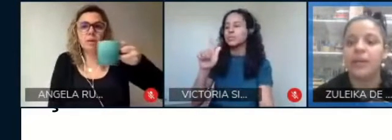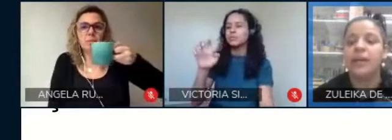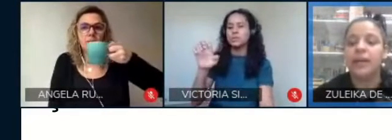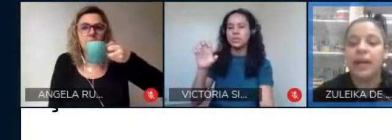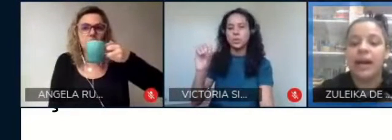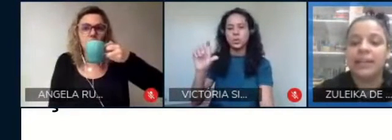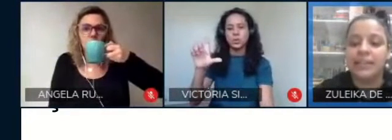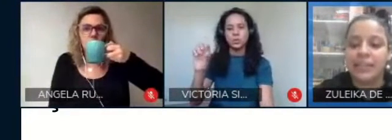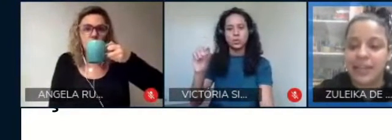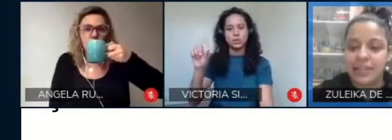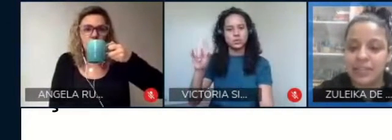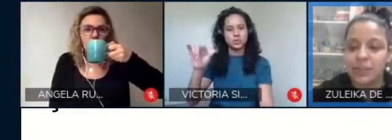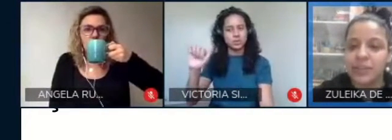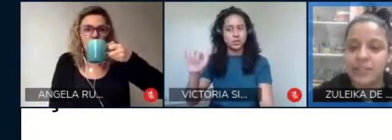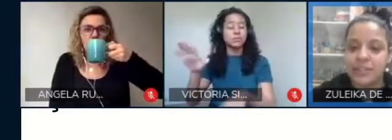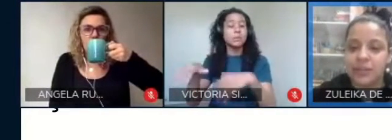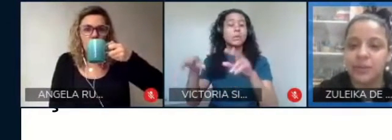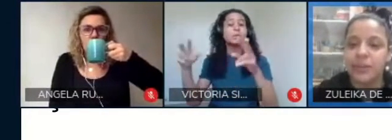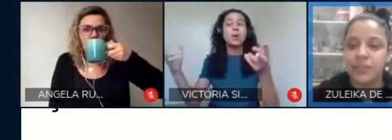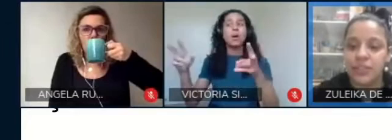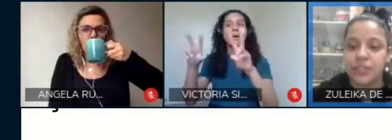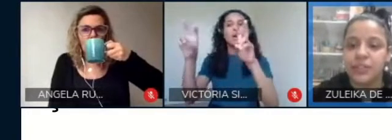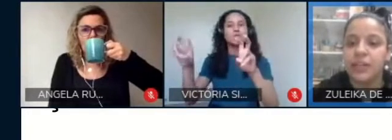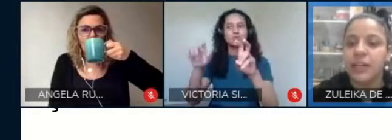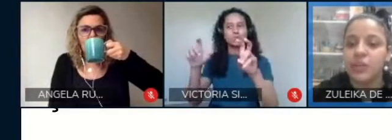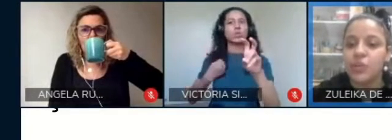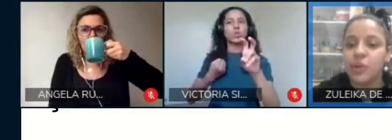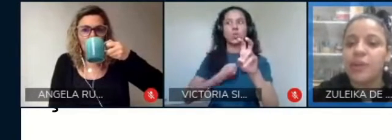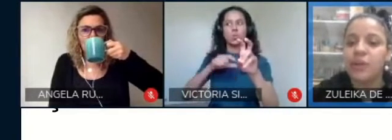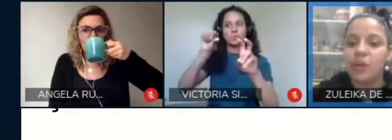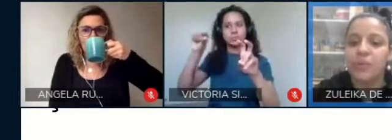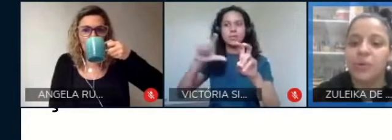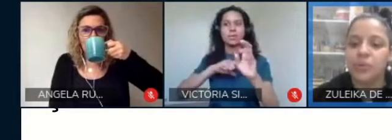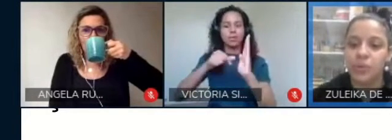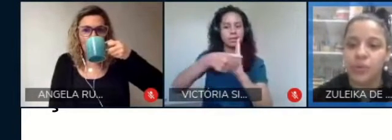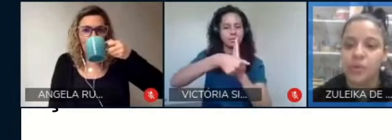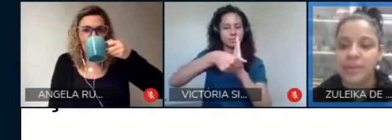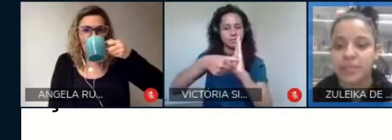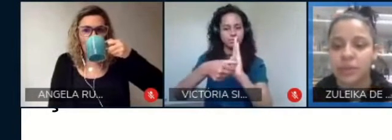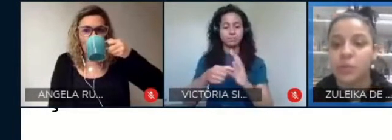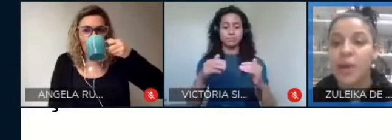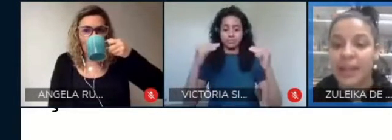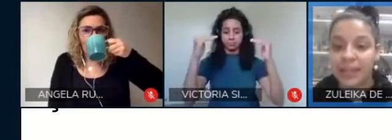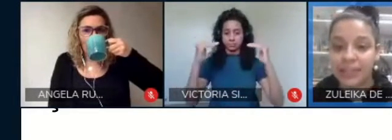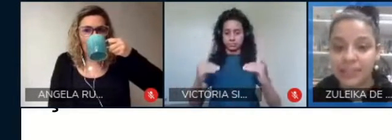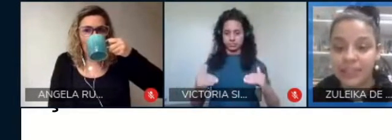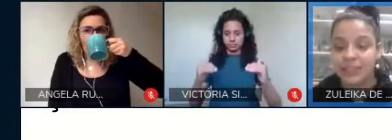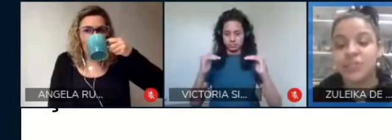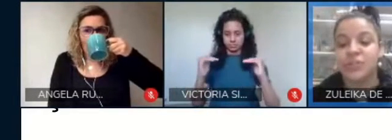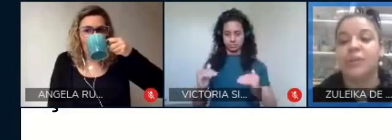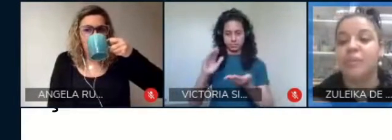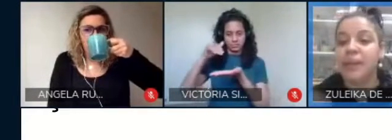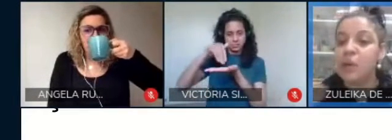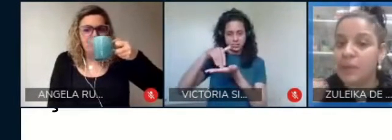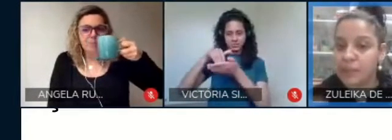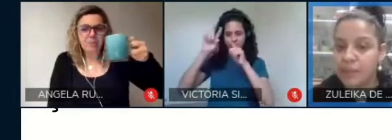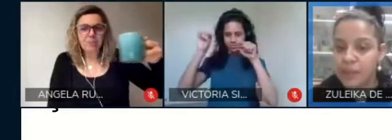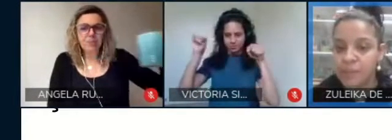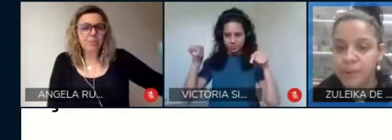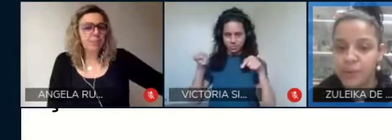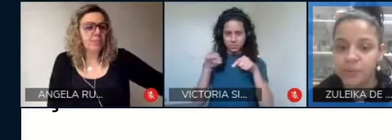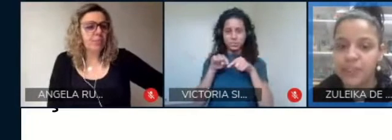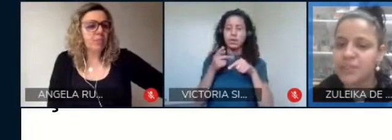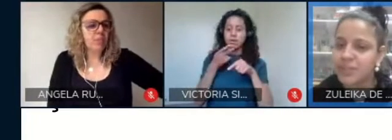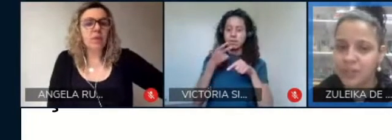assunto do livro. Aqui, essa anotação indica que o sobrenome do autor começa com um L, e isso também é